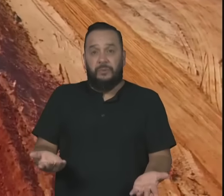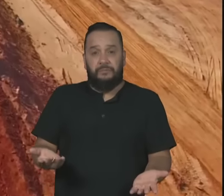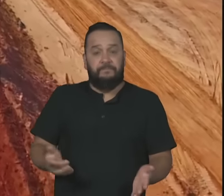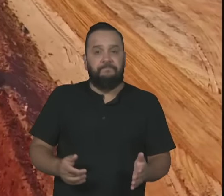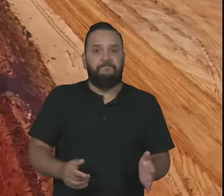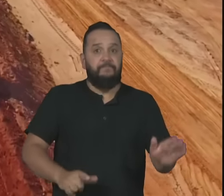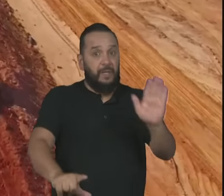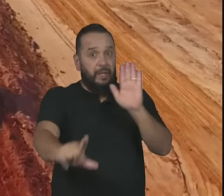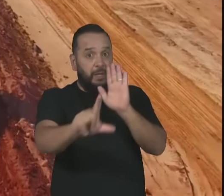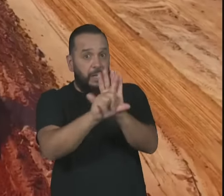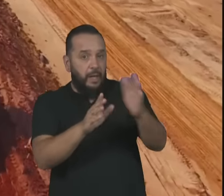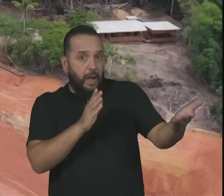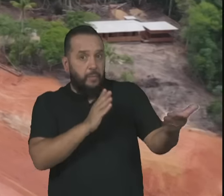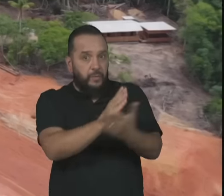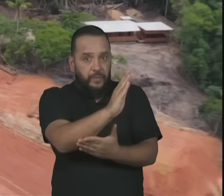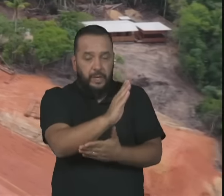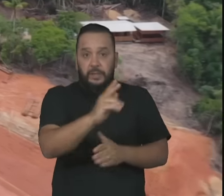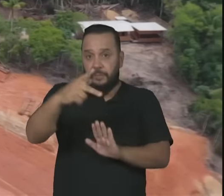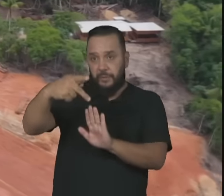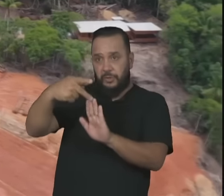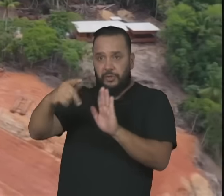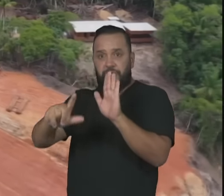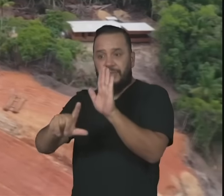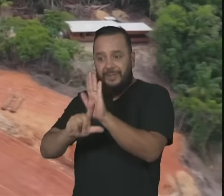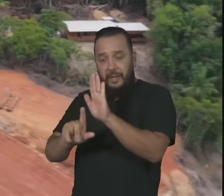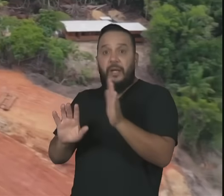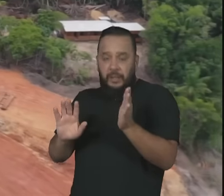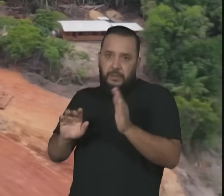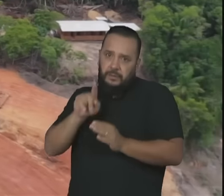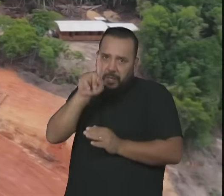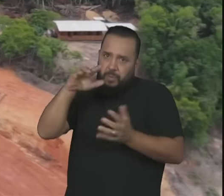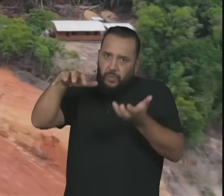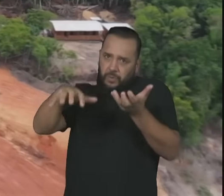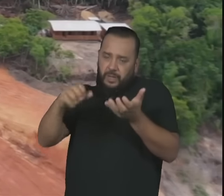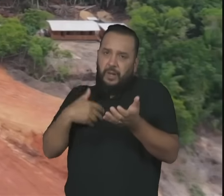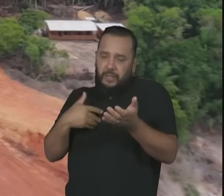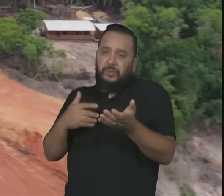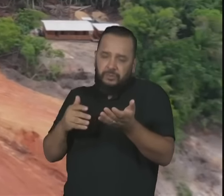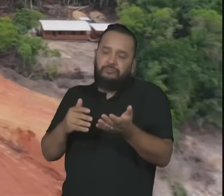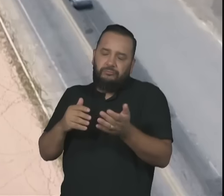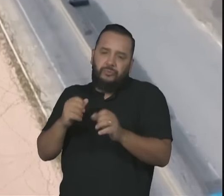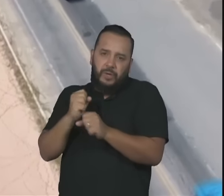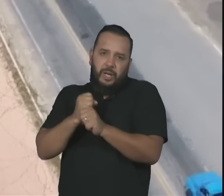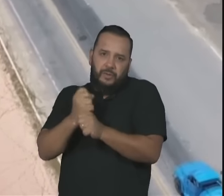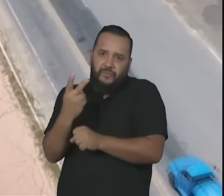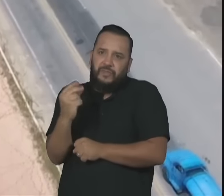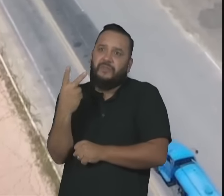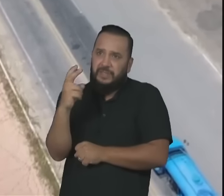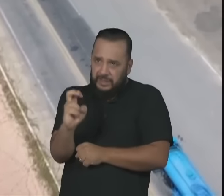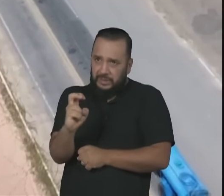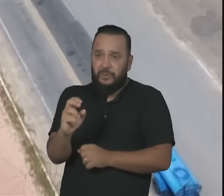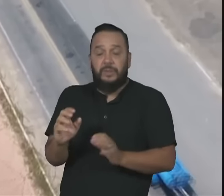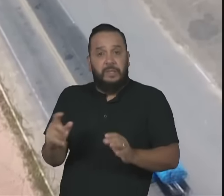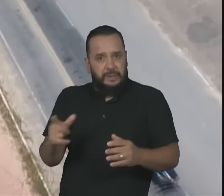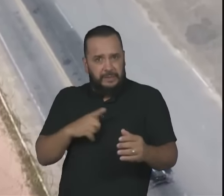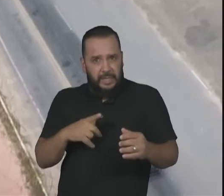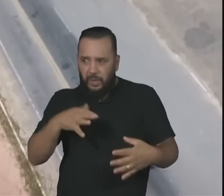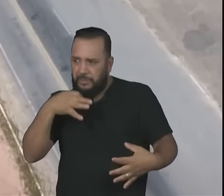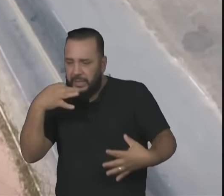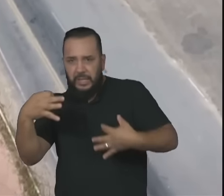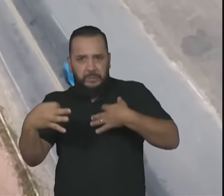Leis aprovadas ou projetos de lei que tramitaram no Congresso Nacional em 2025 geraram embates